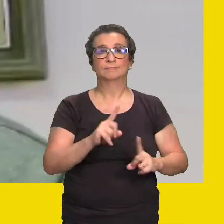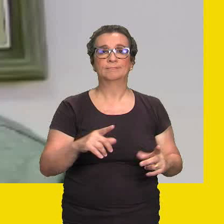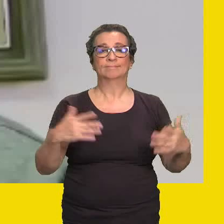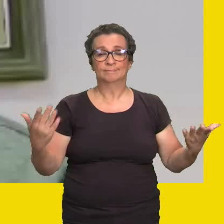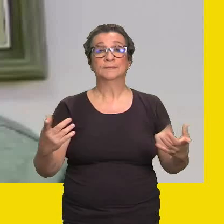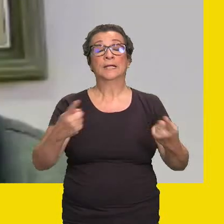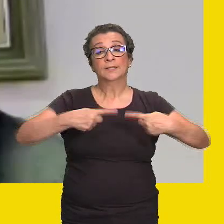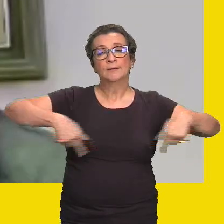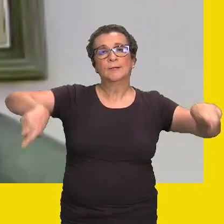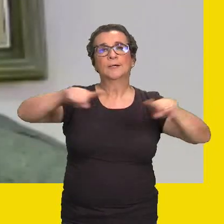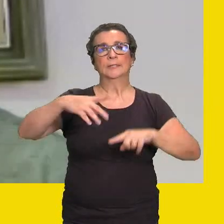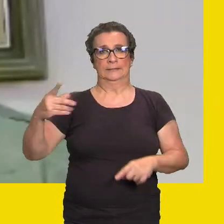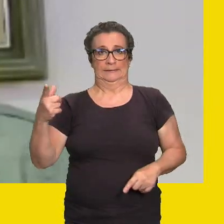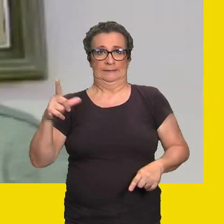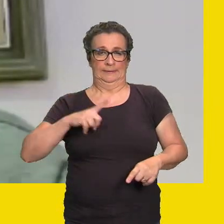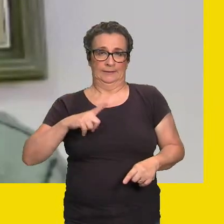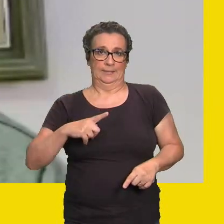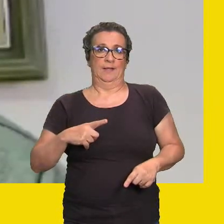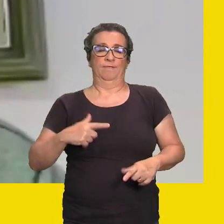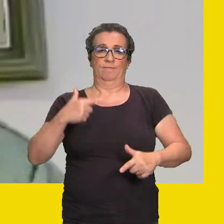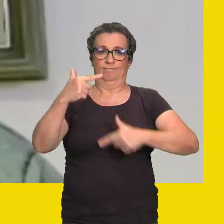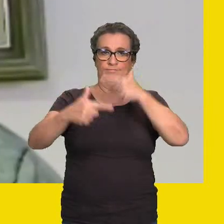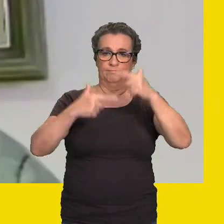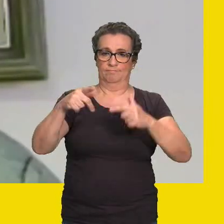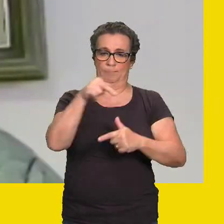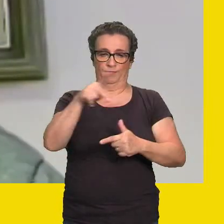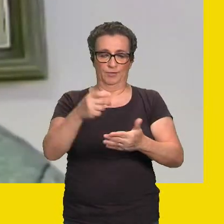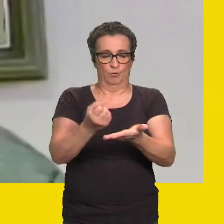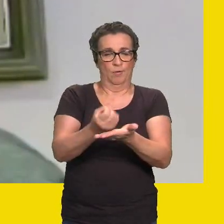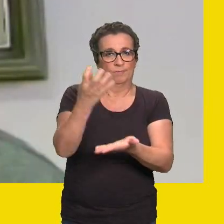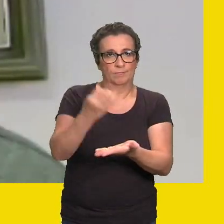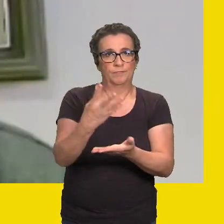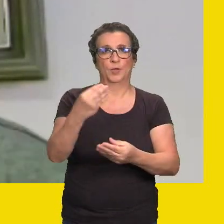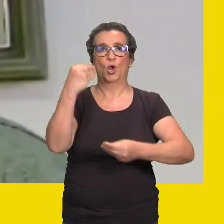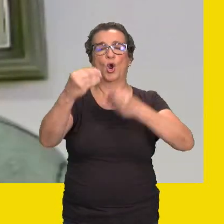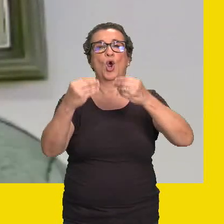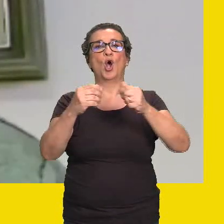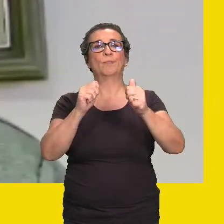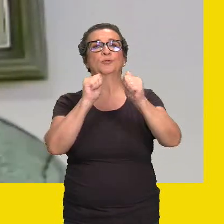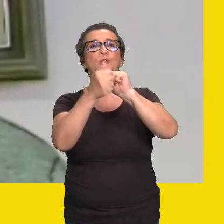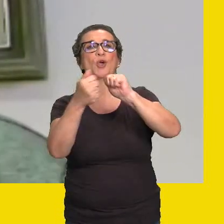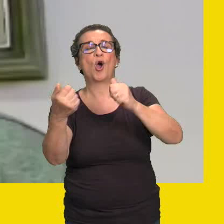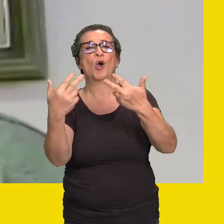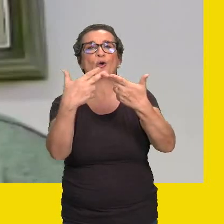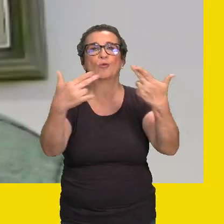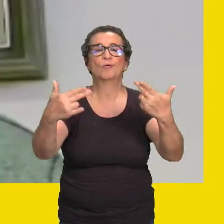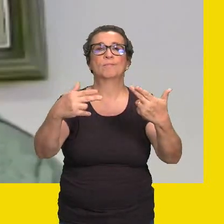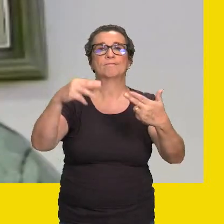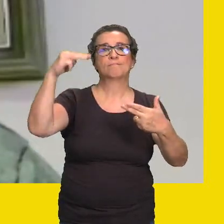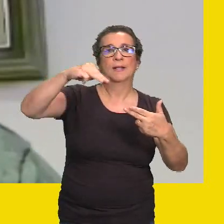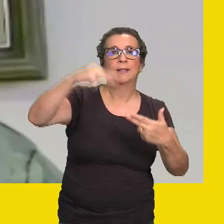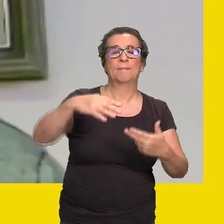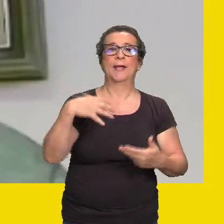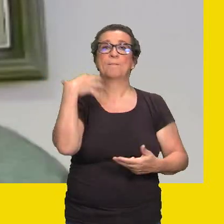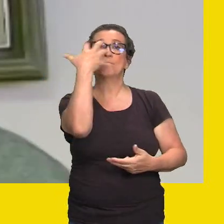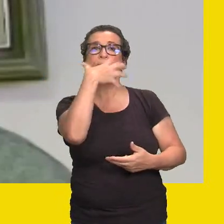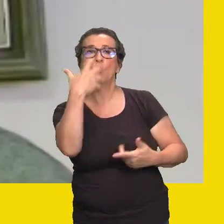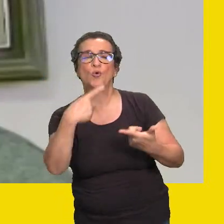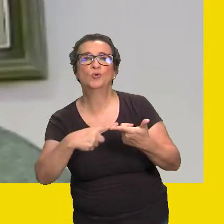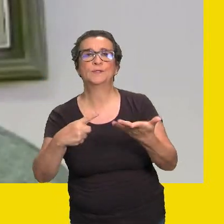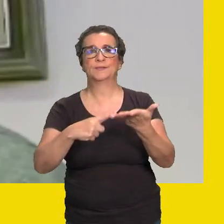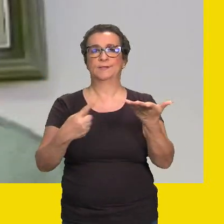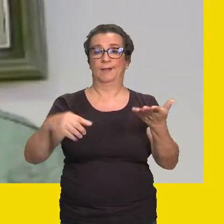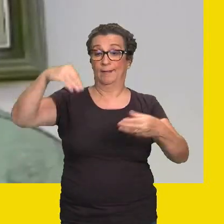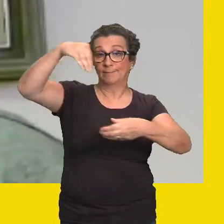a gente teve o trabalho do professor alfabetizador, como desenvolver jogos matemáticos, a música na EJA, como